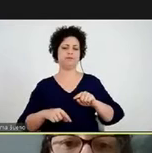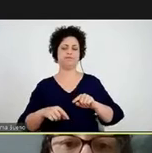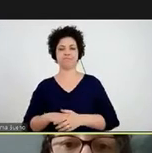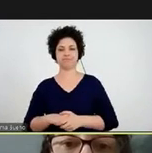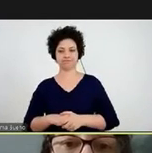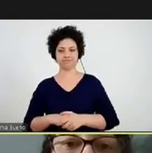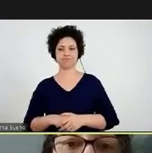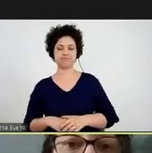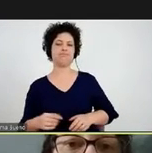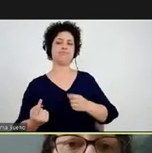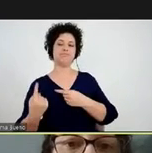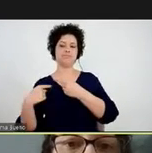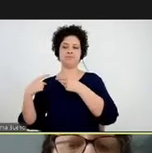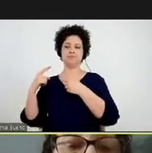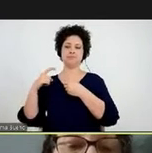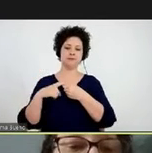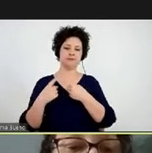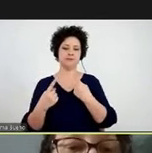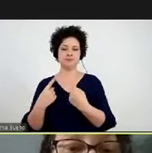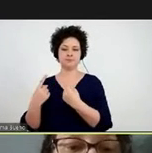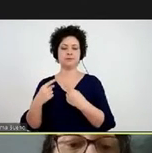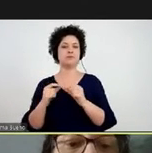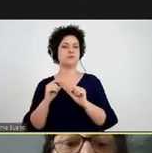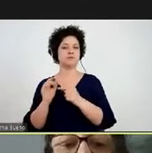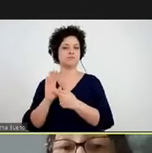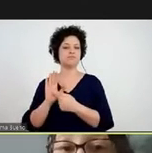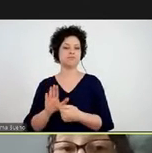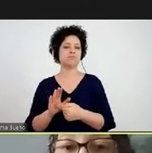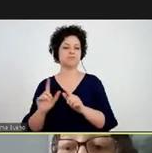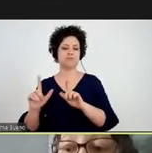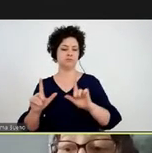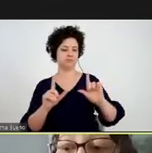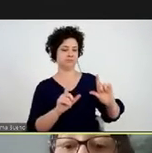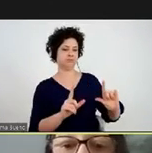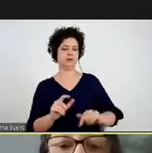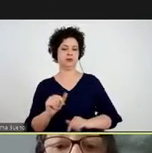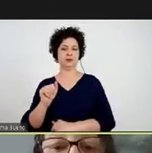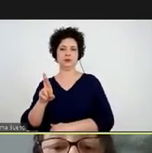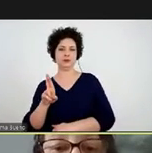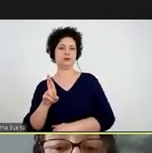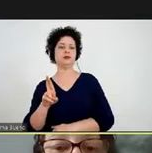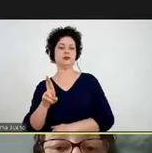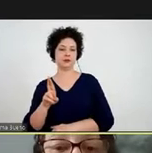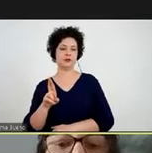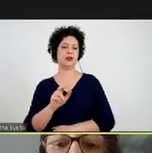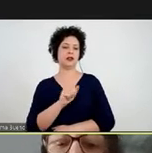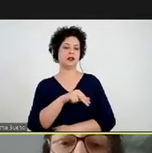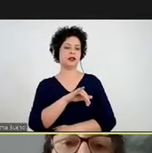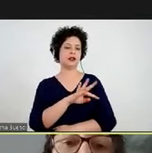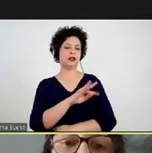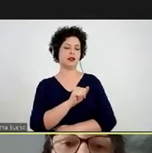então, para o diálogo entre os objetos apresentados aqui. Então, as duas obras, Ar e Anita Garibaldi 2,